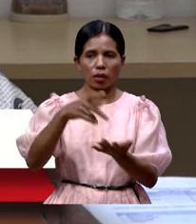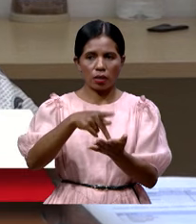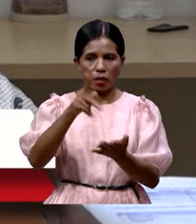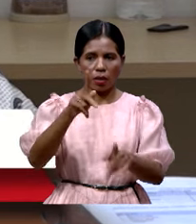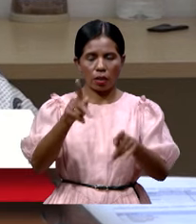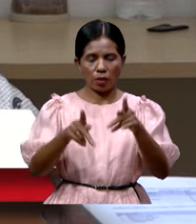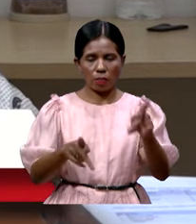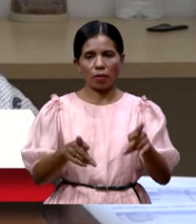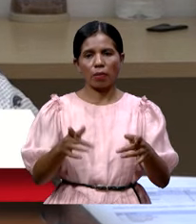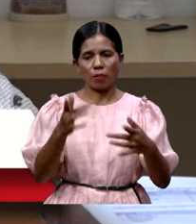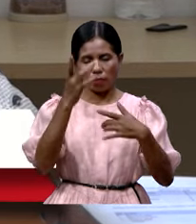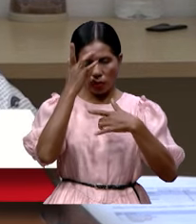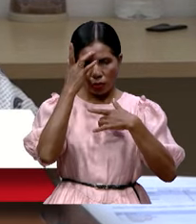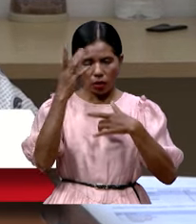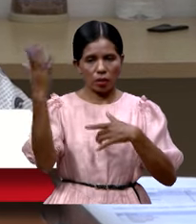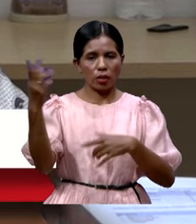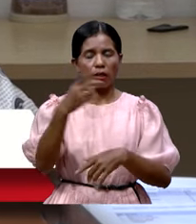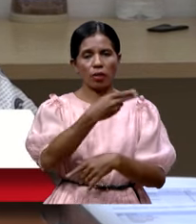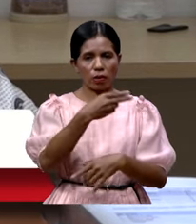sirabe custo de vida, ne Jakarta ne mak.